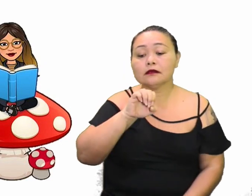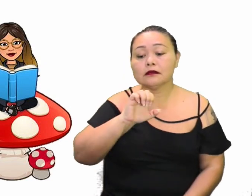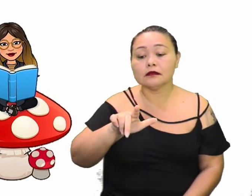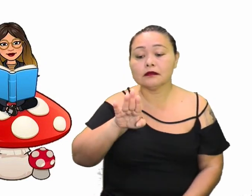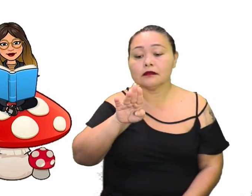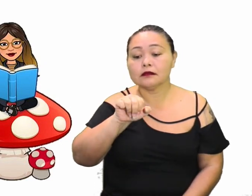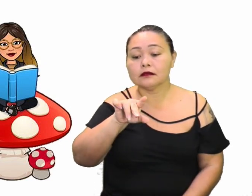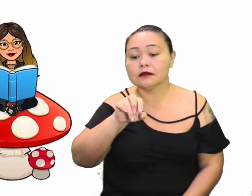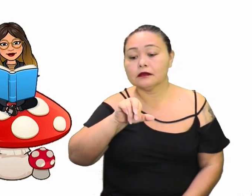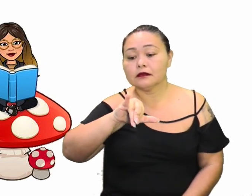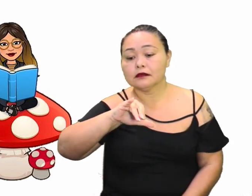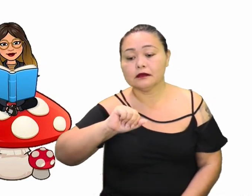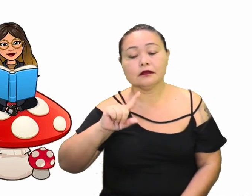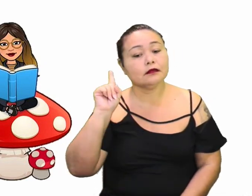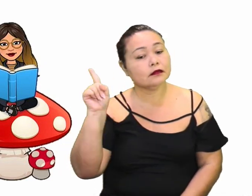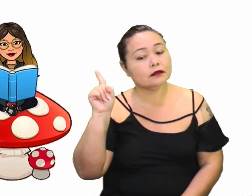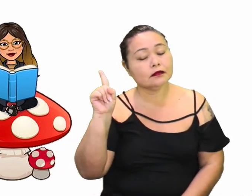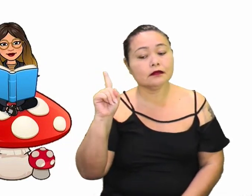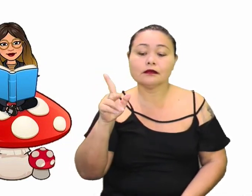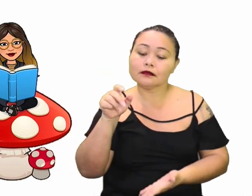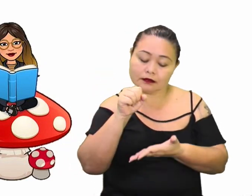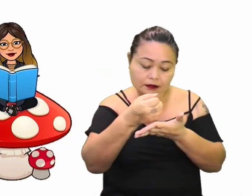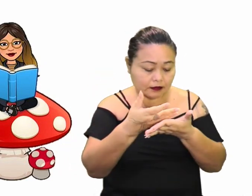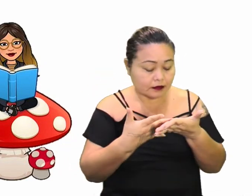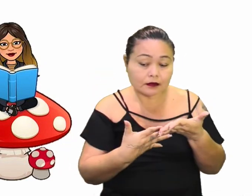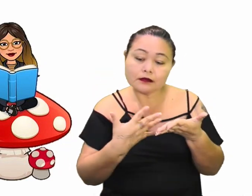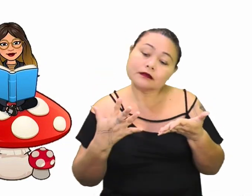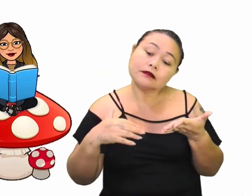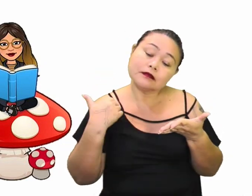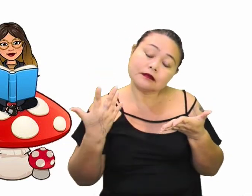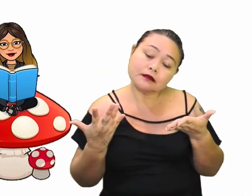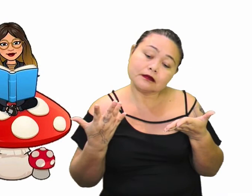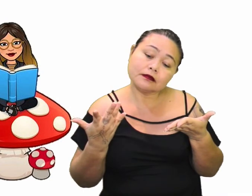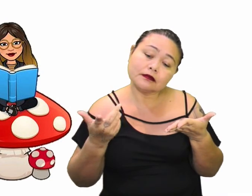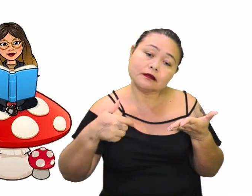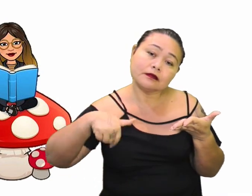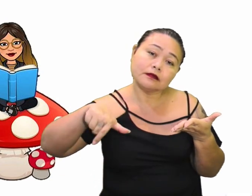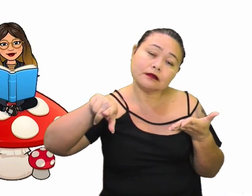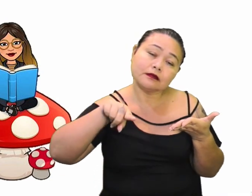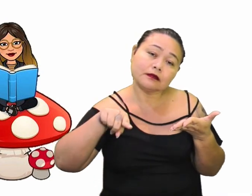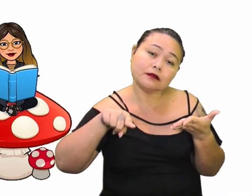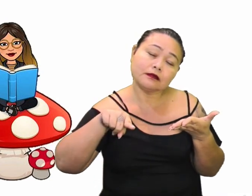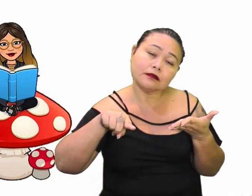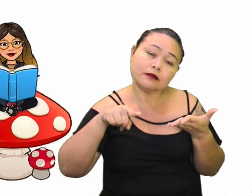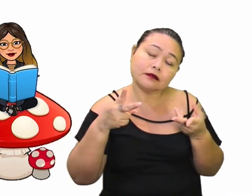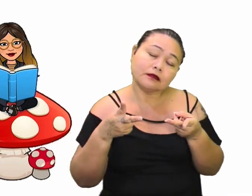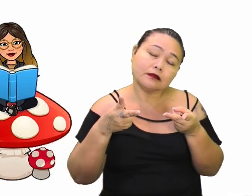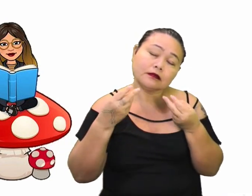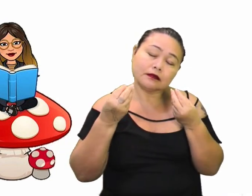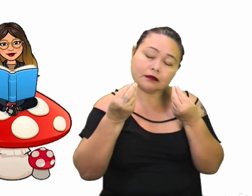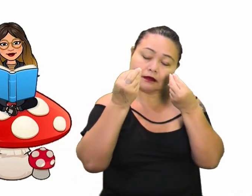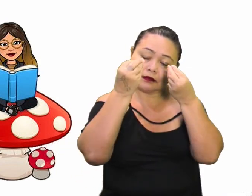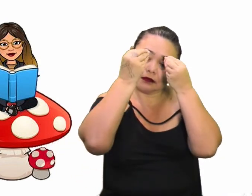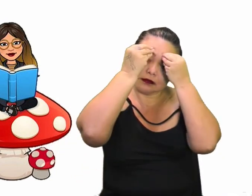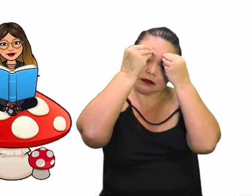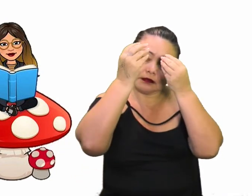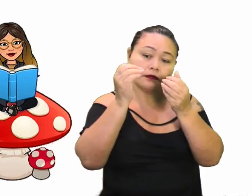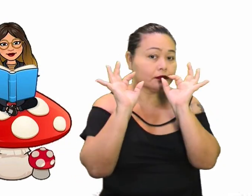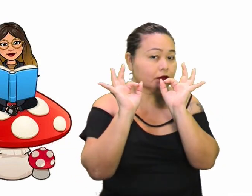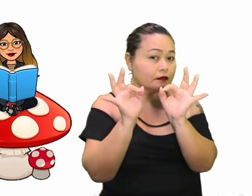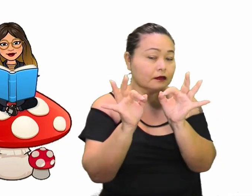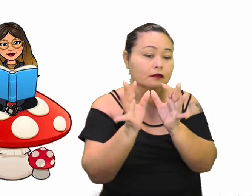é realidade? Então, aqui tem um conceito e você, conforme